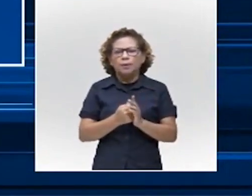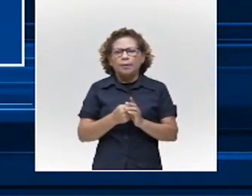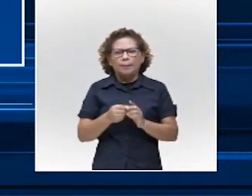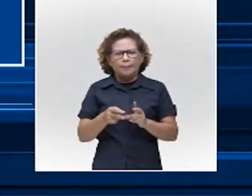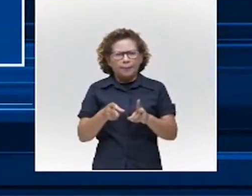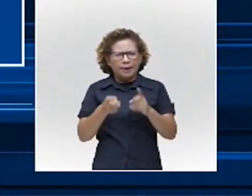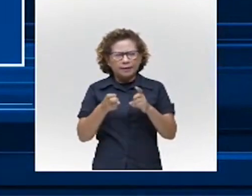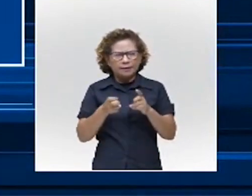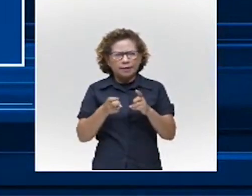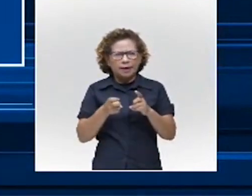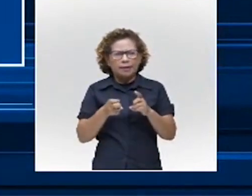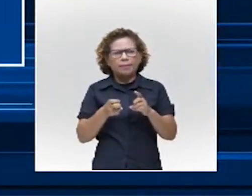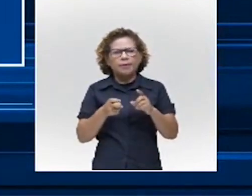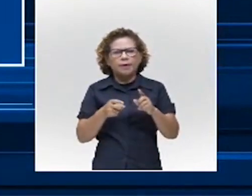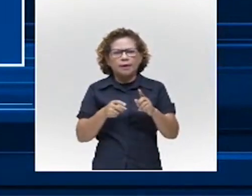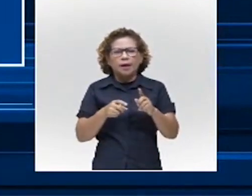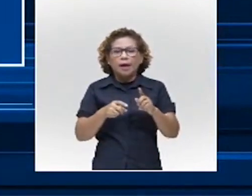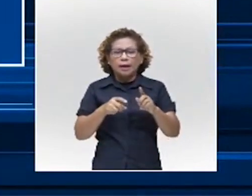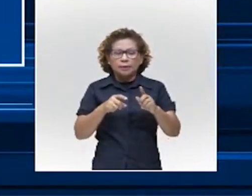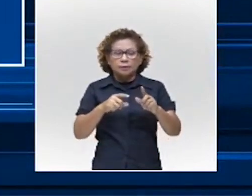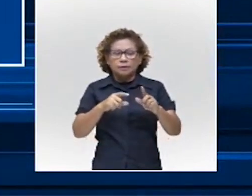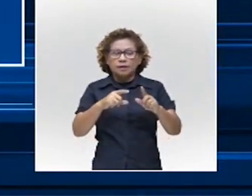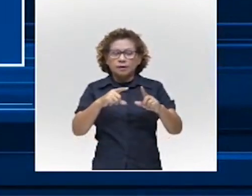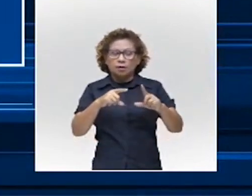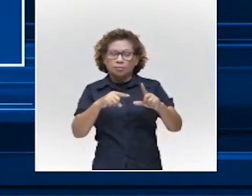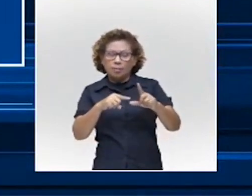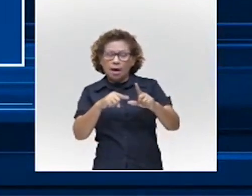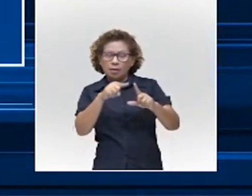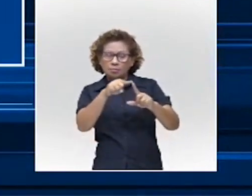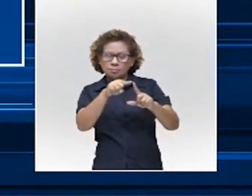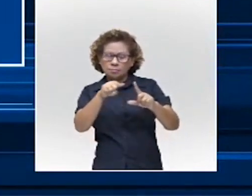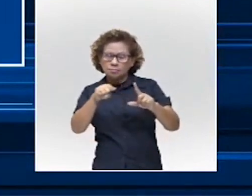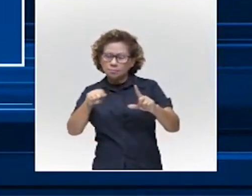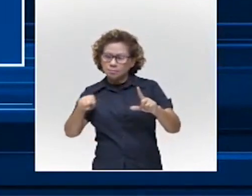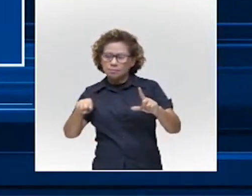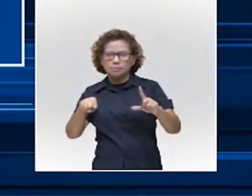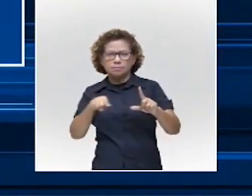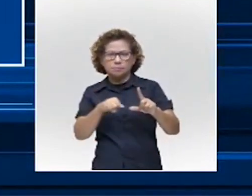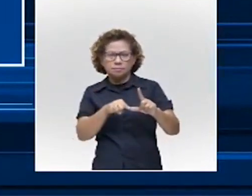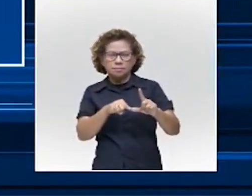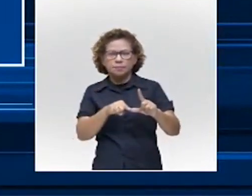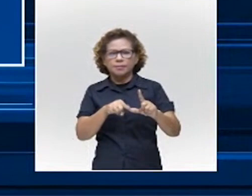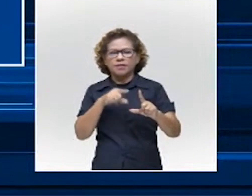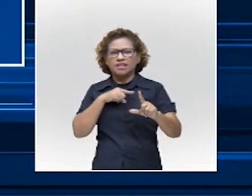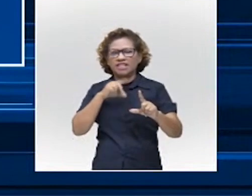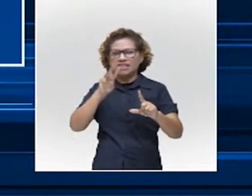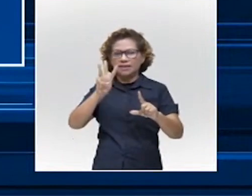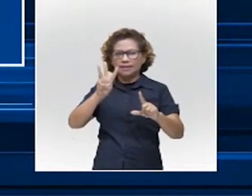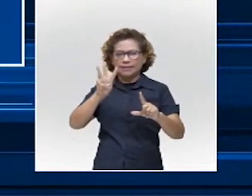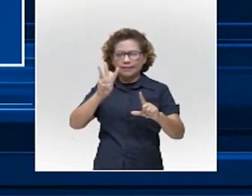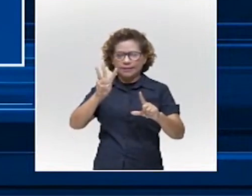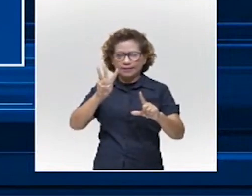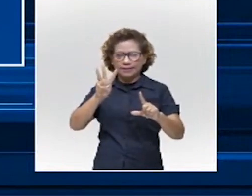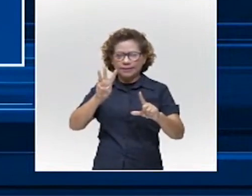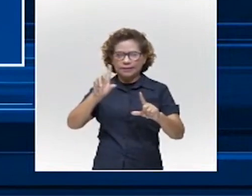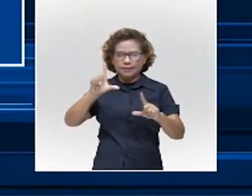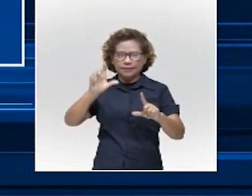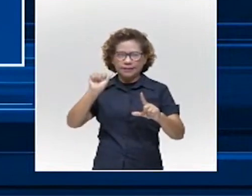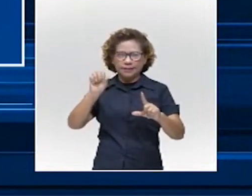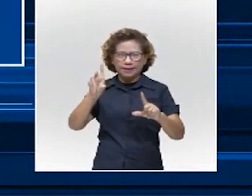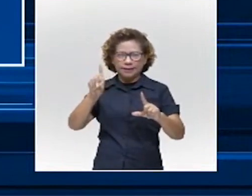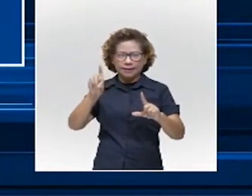Onde, logicamente, pelo fato de ser um triângulo, ele possui três lados e também possui três